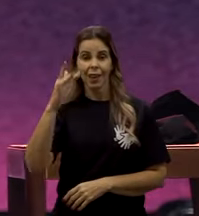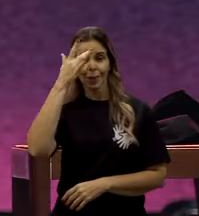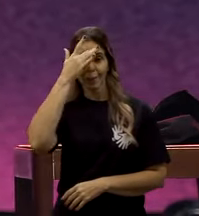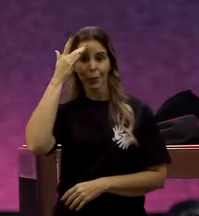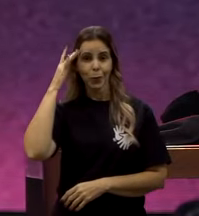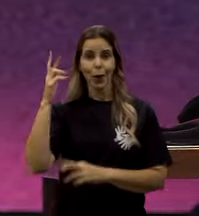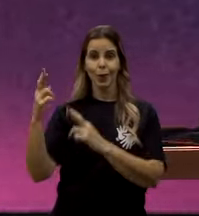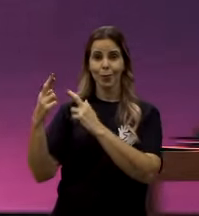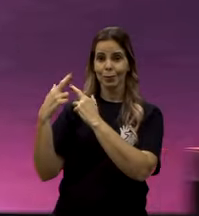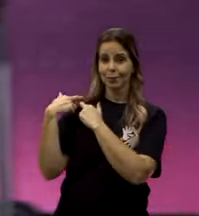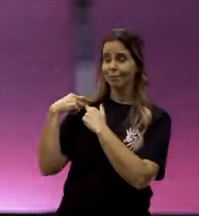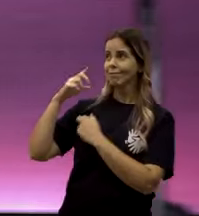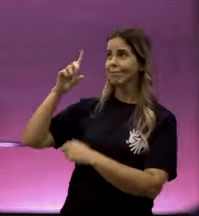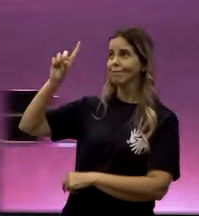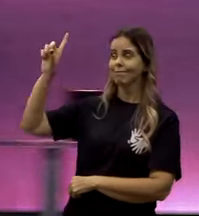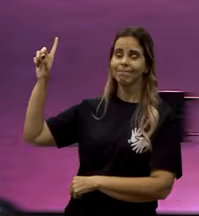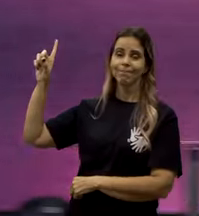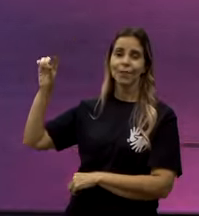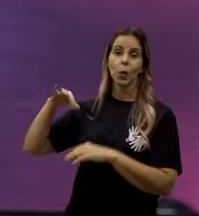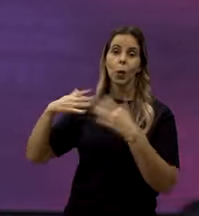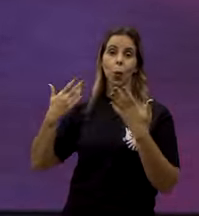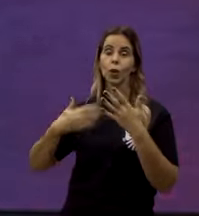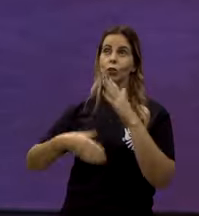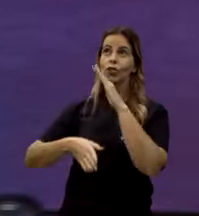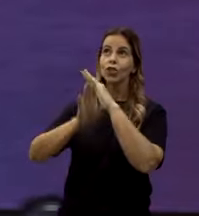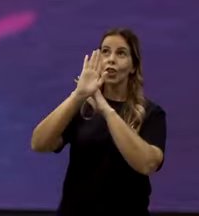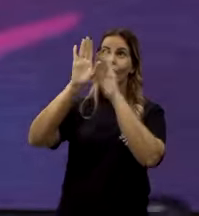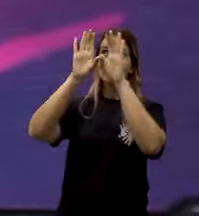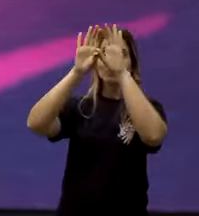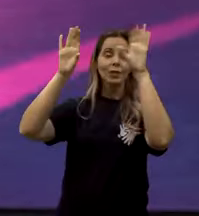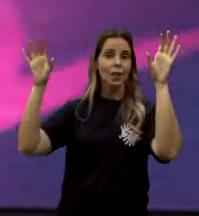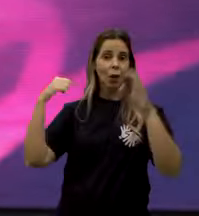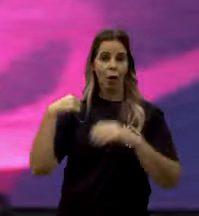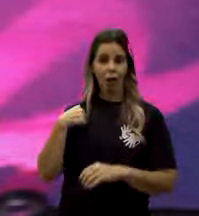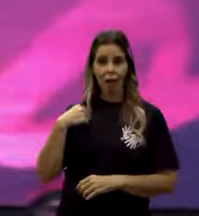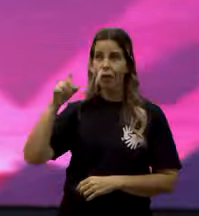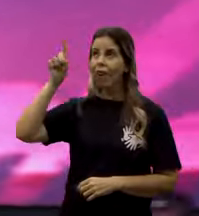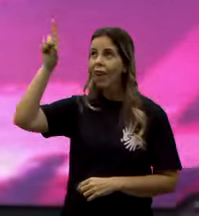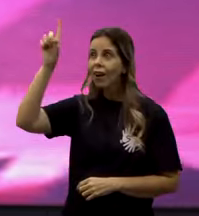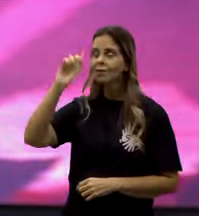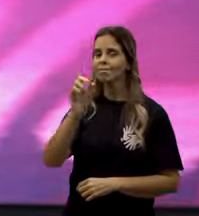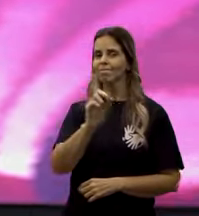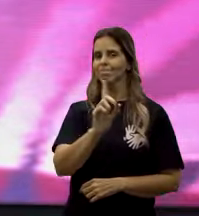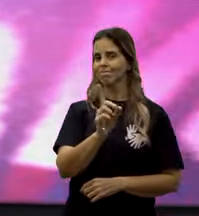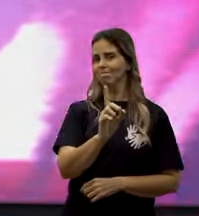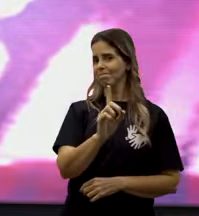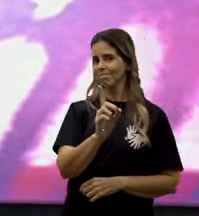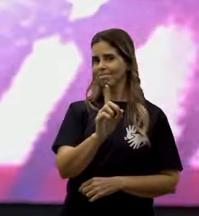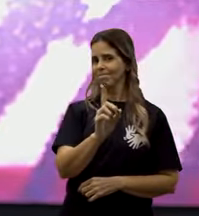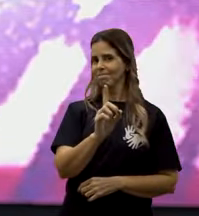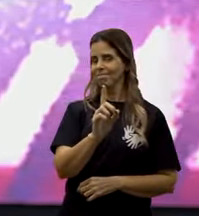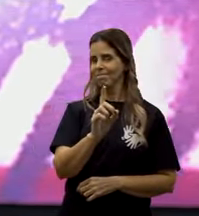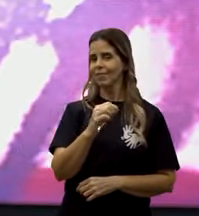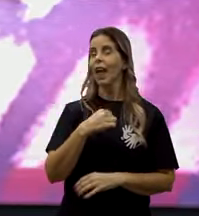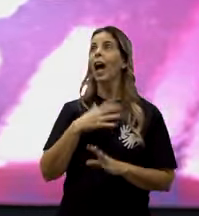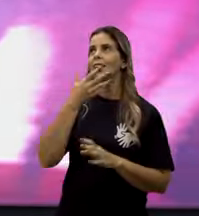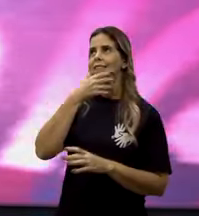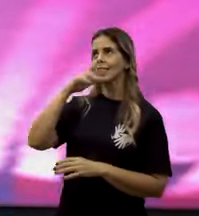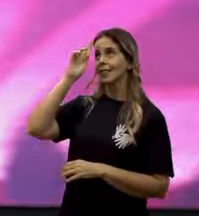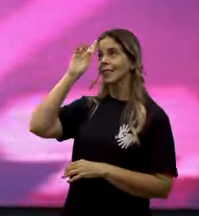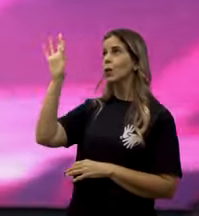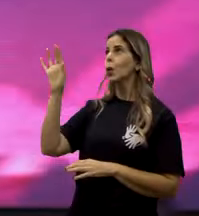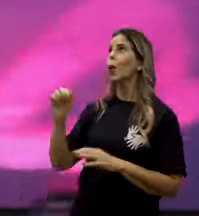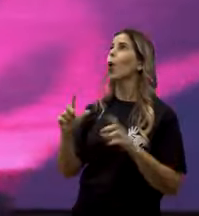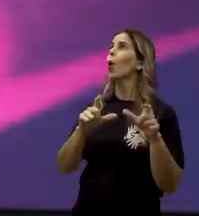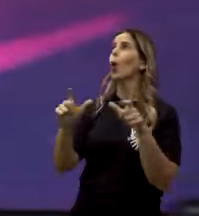Deus meu filho quando você chegar dia de Deus eu não vou est lá não tá não sei se já te avisaram senhor só um minutinho Cadê o